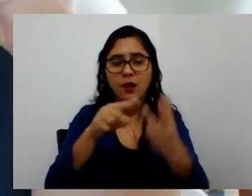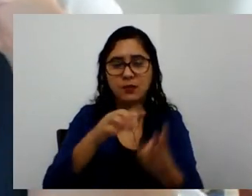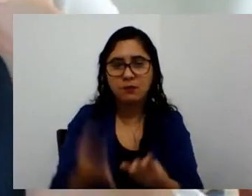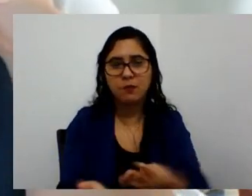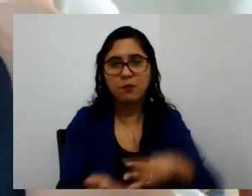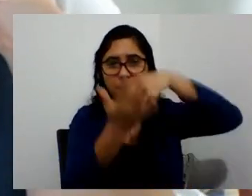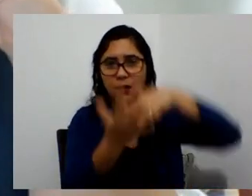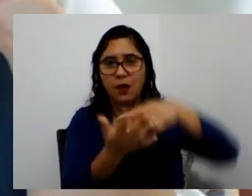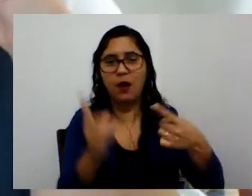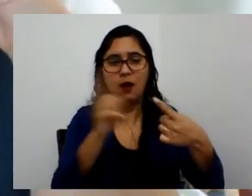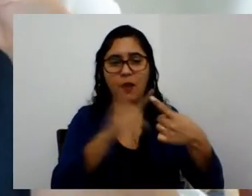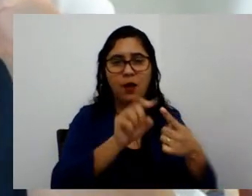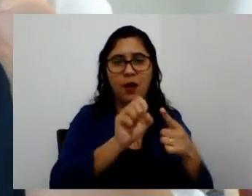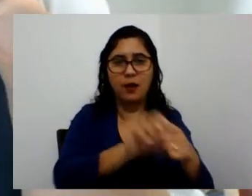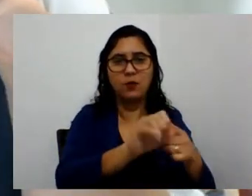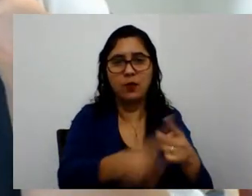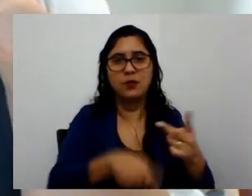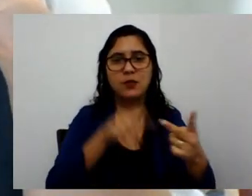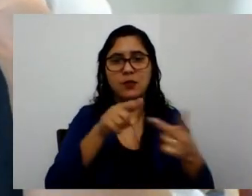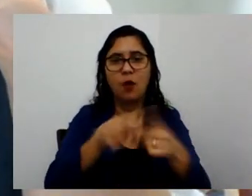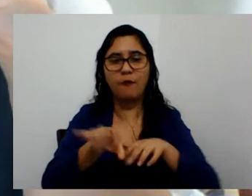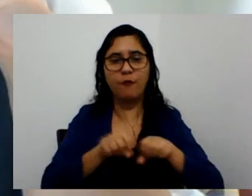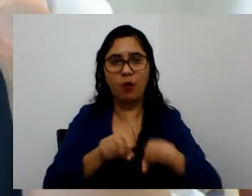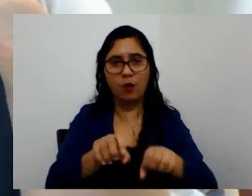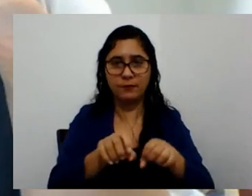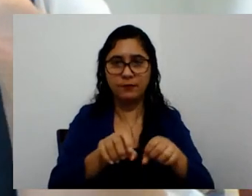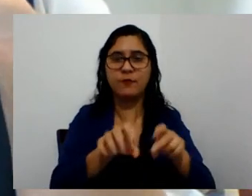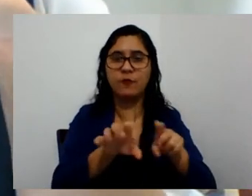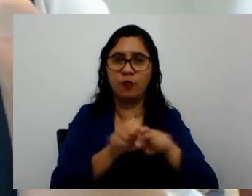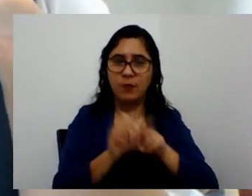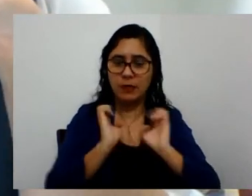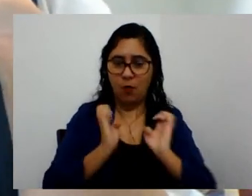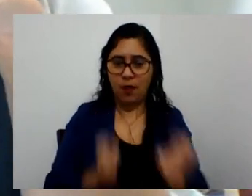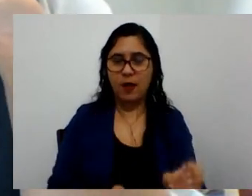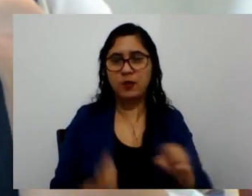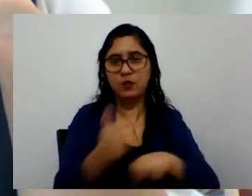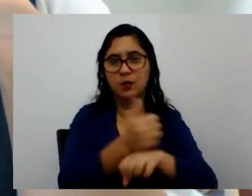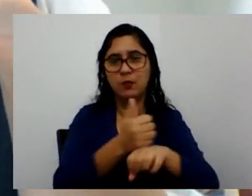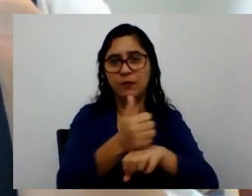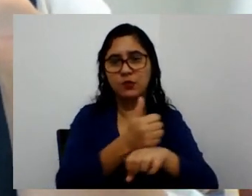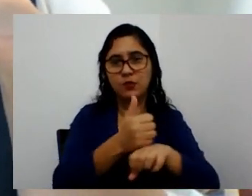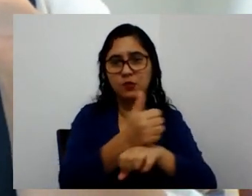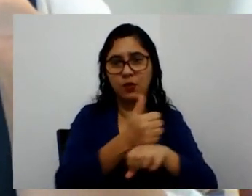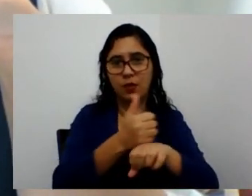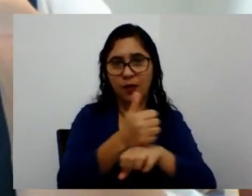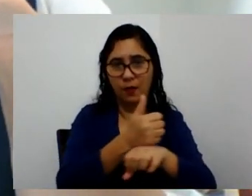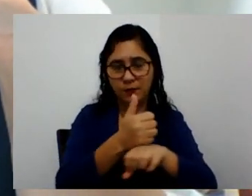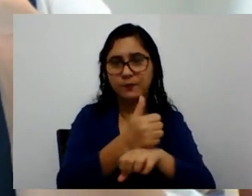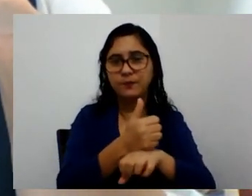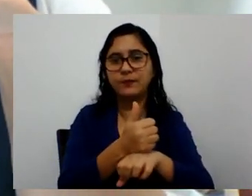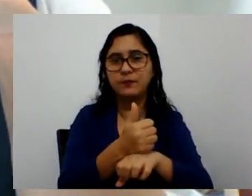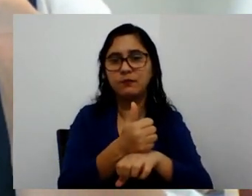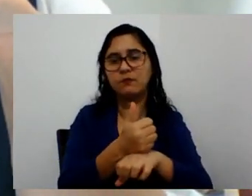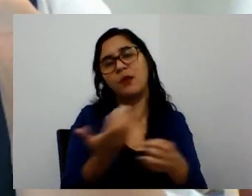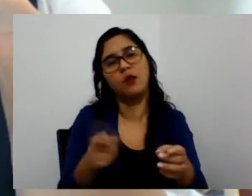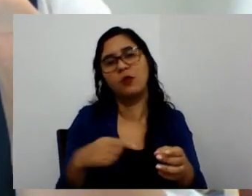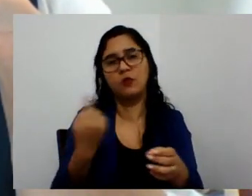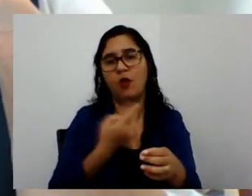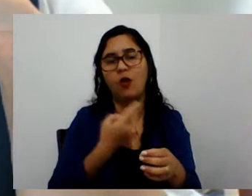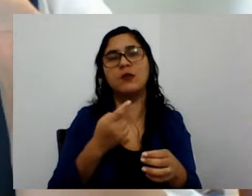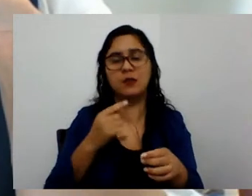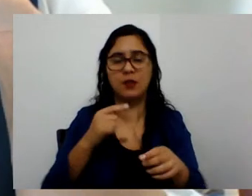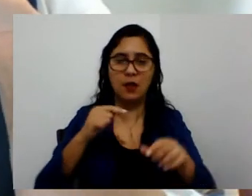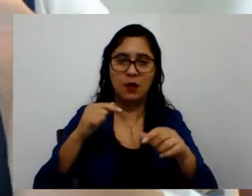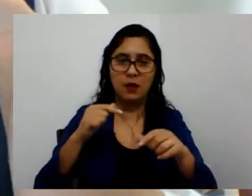da educação, da formação para a ética profissional. Não trabalhamos, imagino, com o princípio de